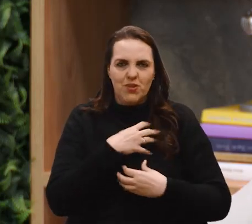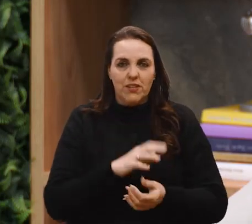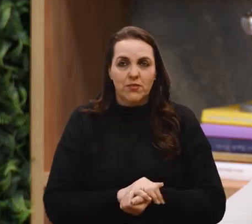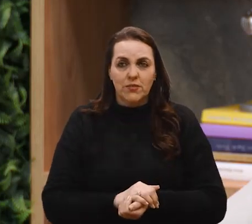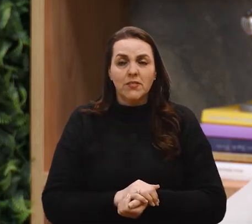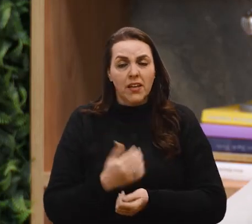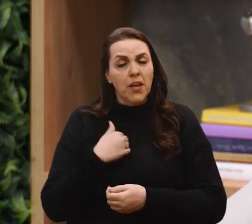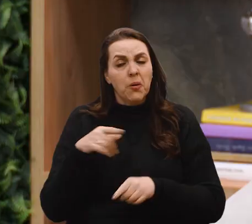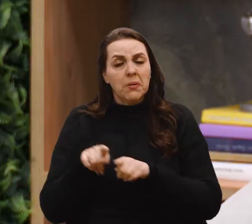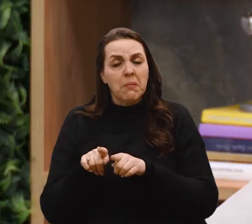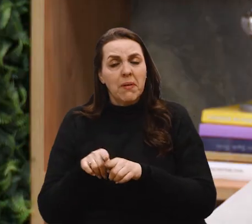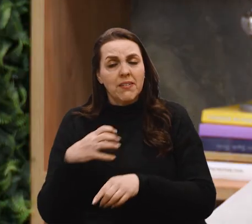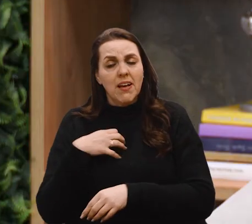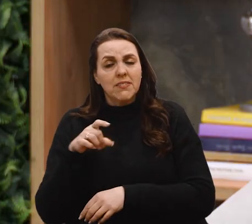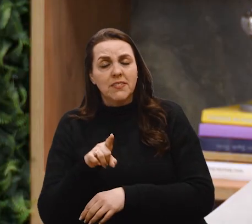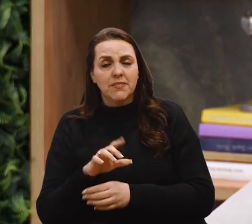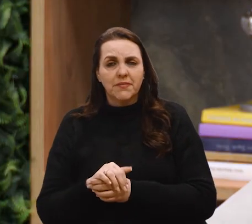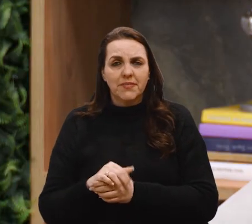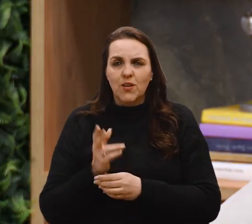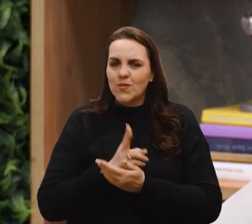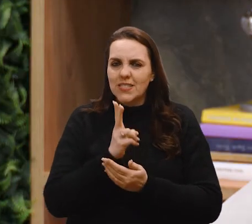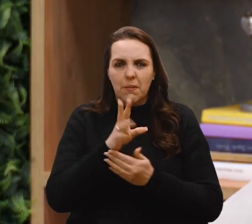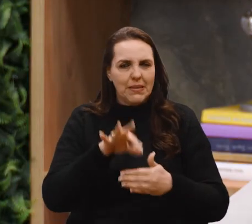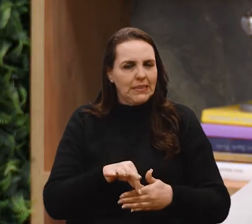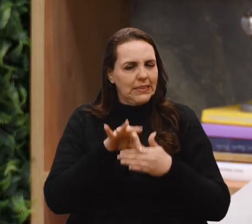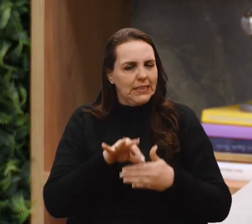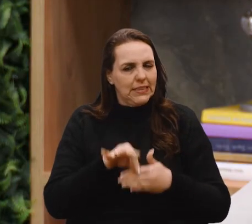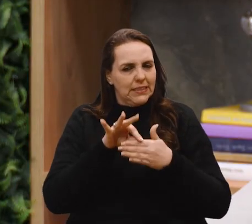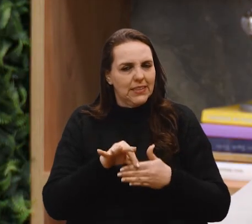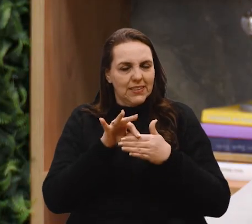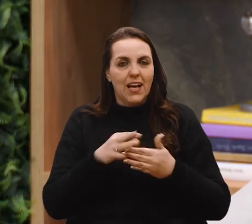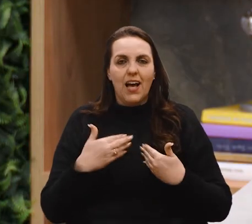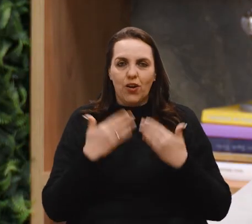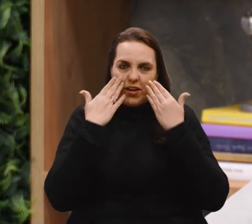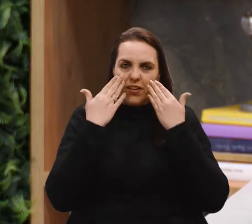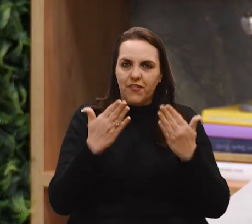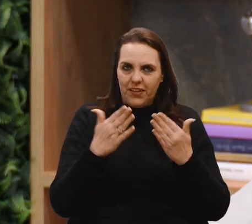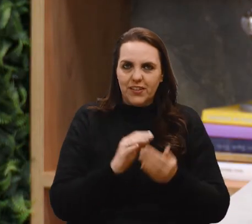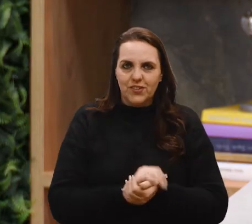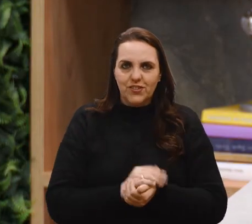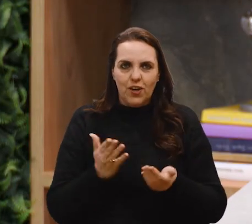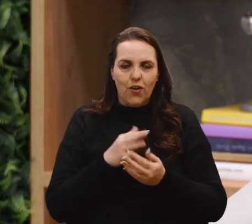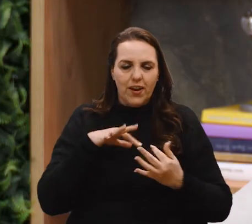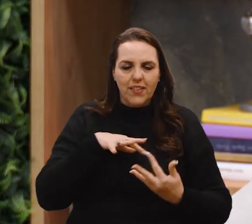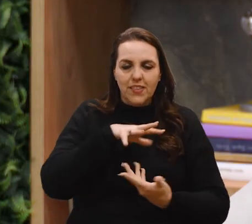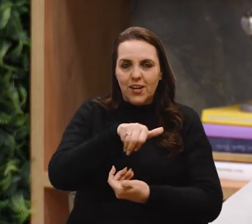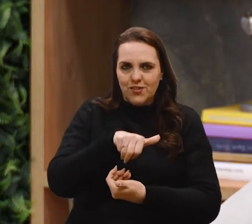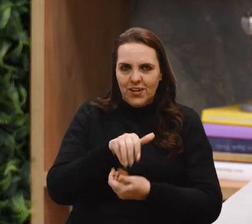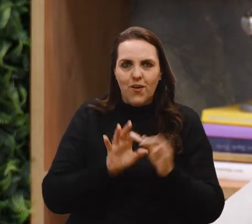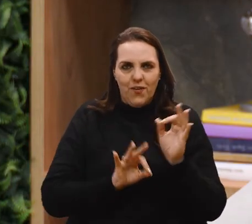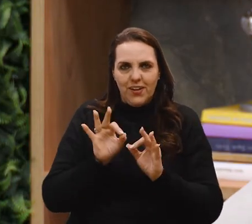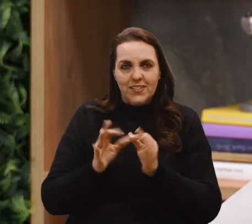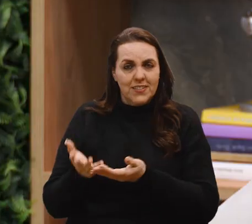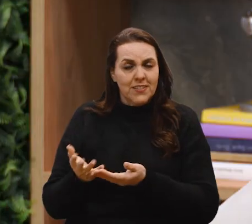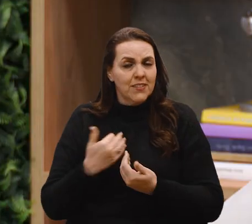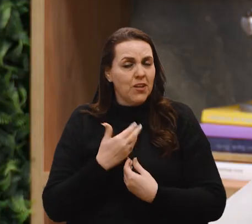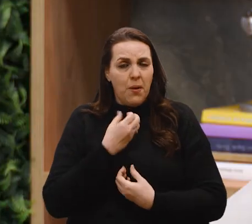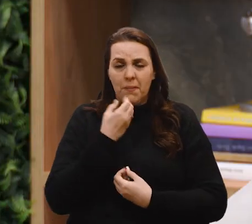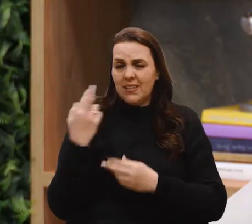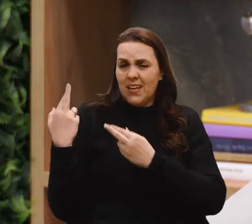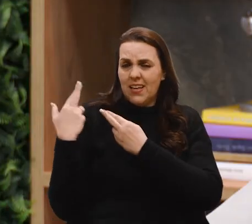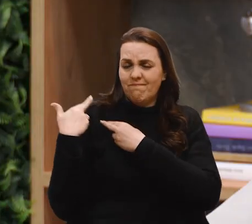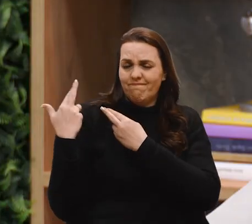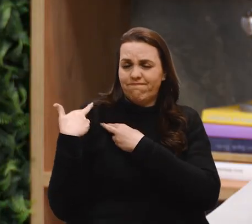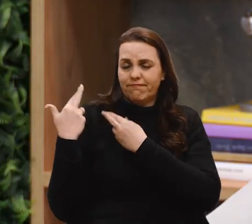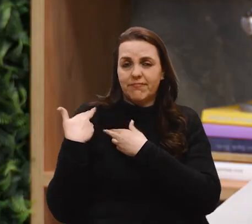também, então, ó, os dois. Eu sempre tive isso da liderança e agora eu tô à frente, né, de uma organização internacional. Então é bastante